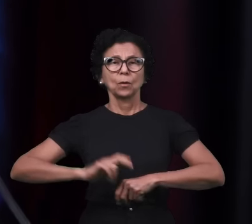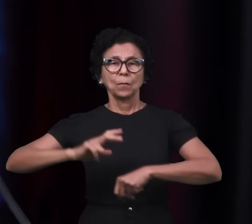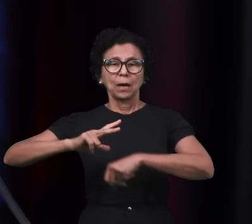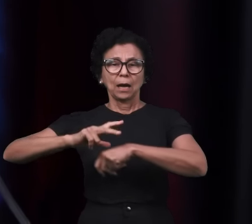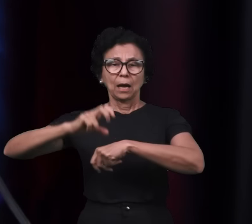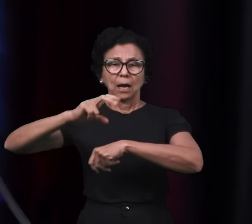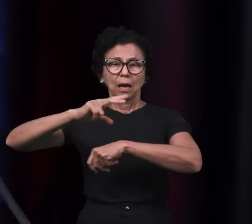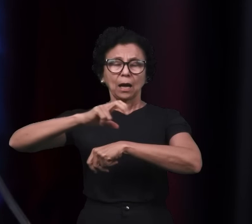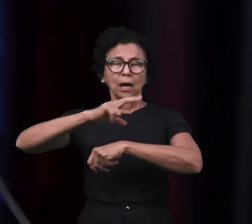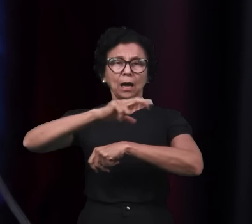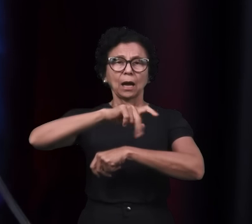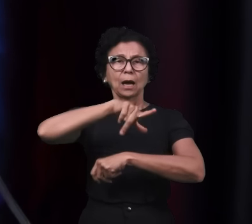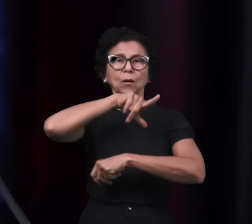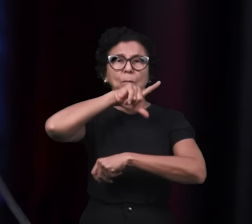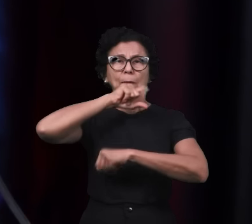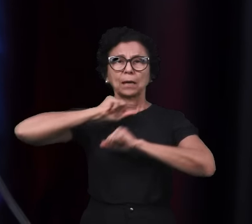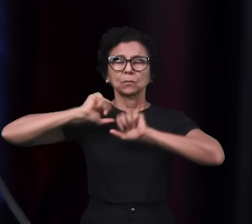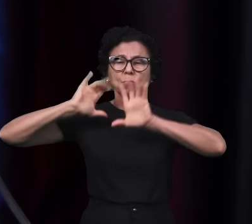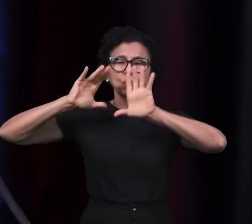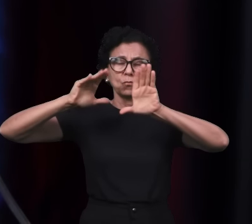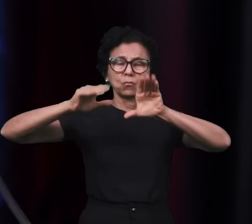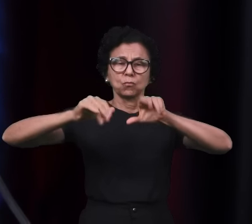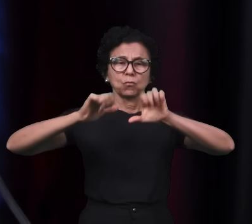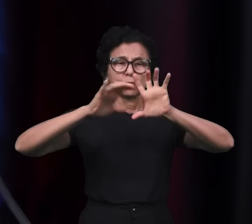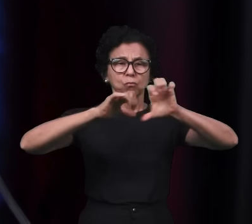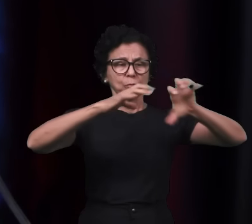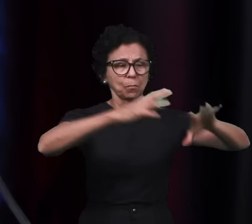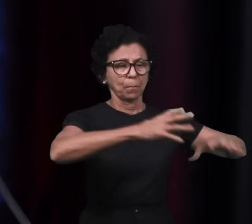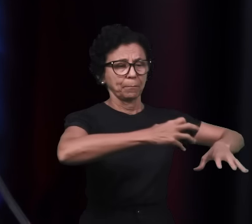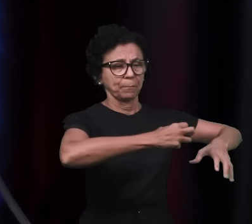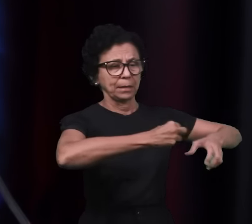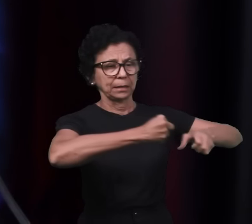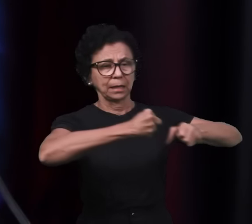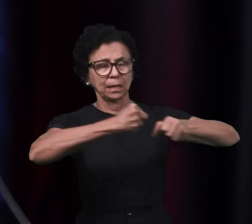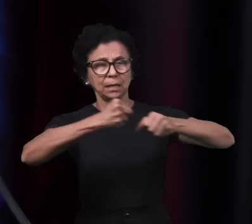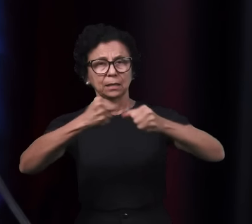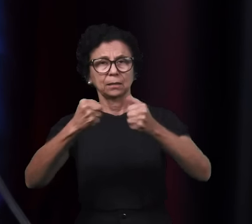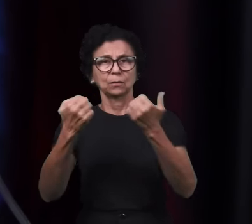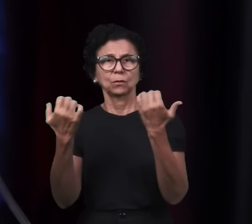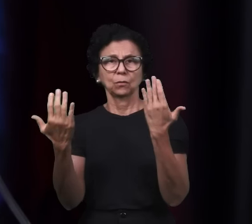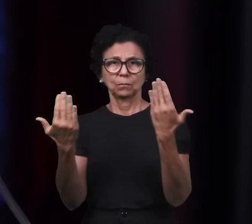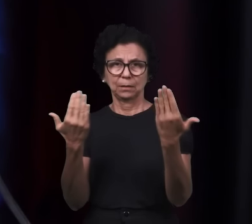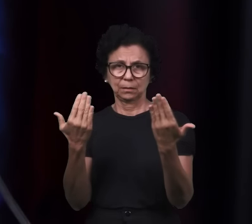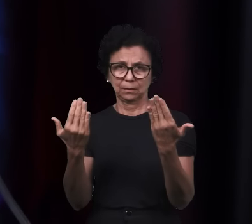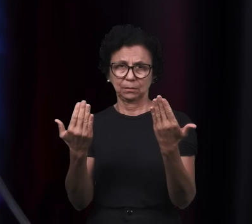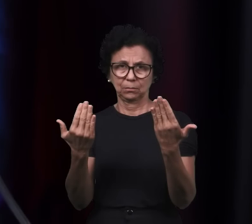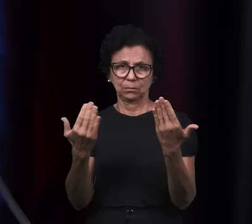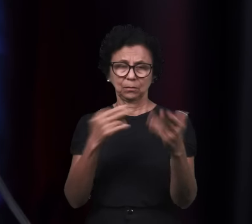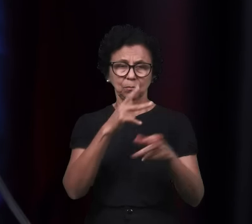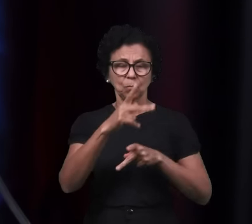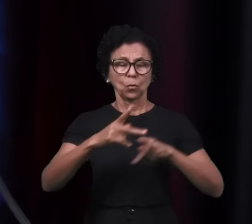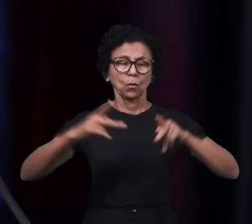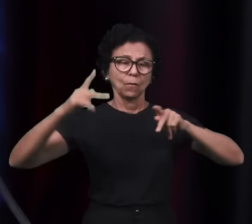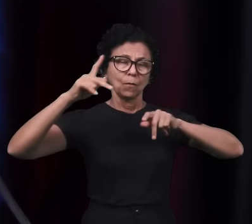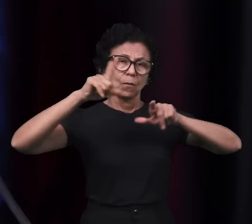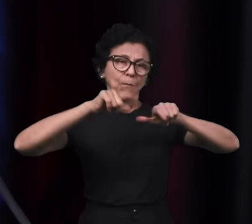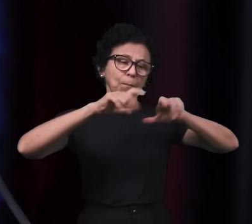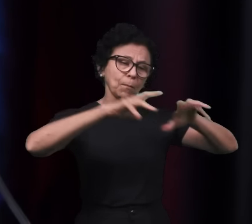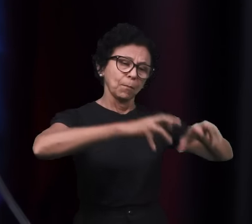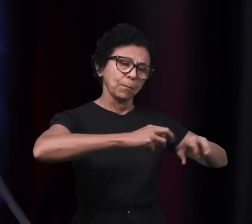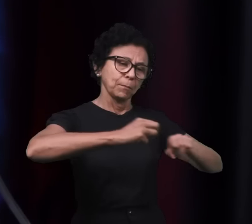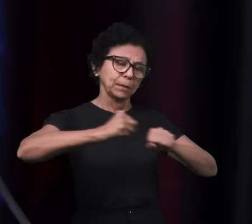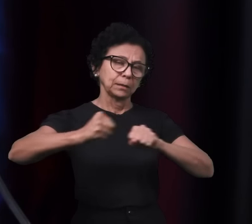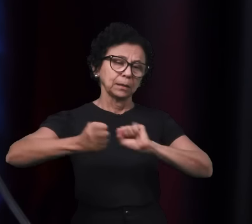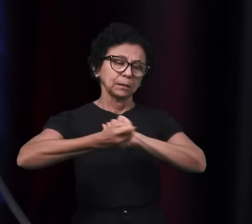fé, sobre tudo e sobre todos, né? A operação do Senhor, mostrando até Jesus, né? Jesus, aquele